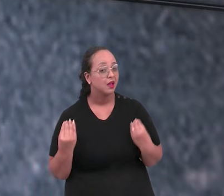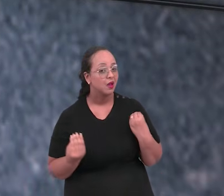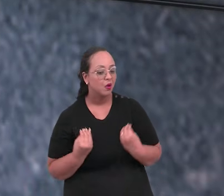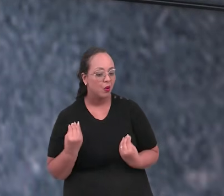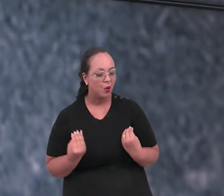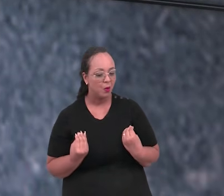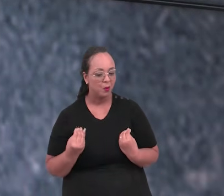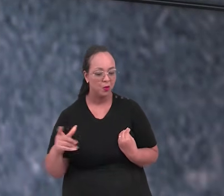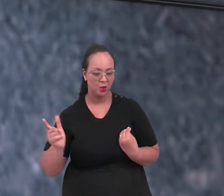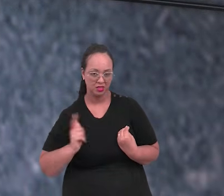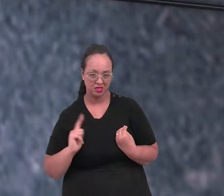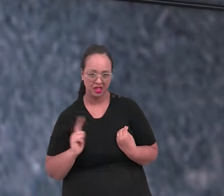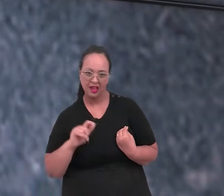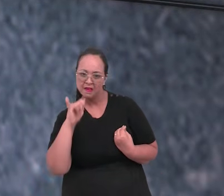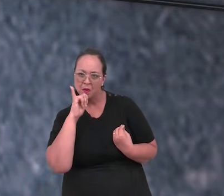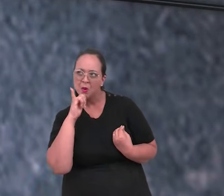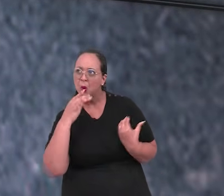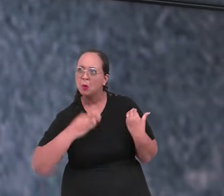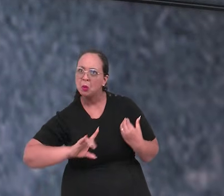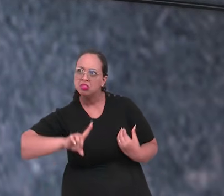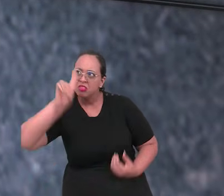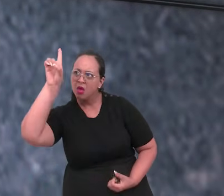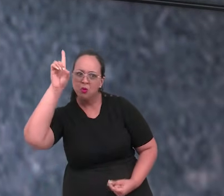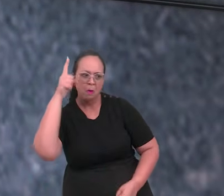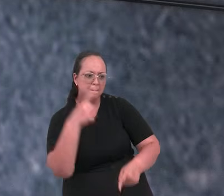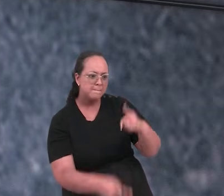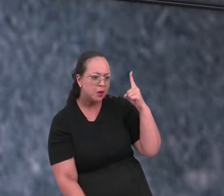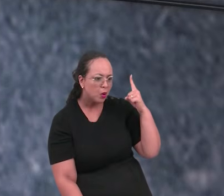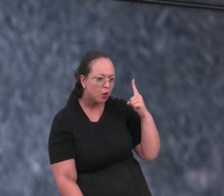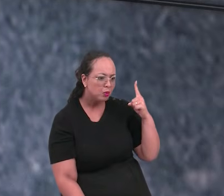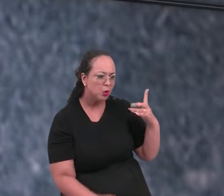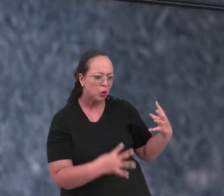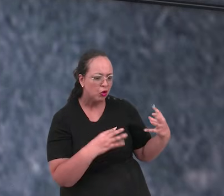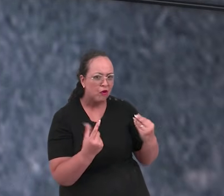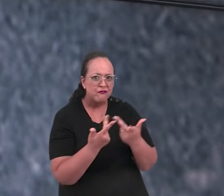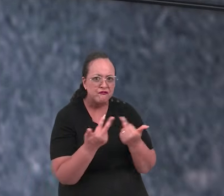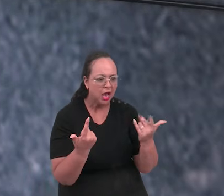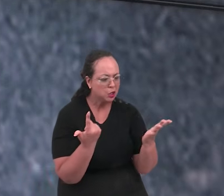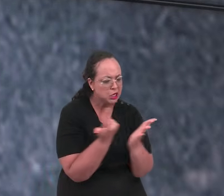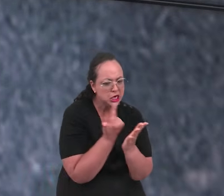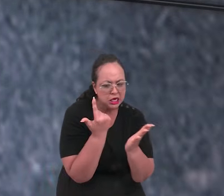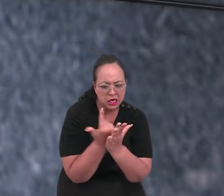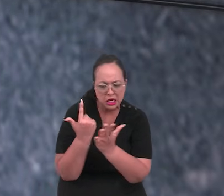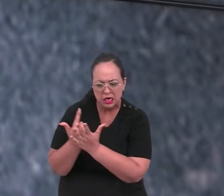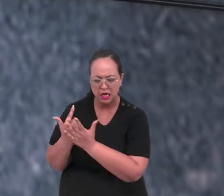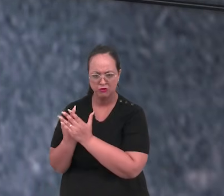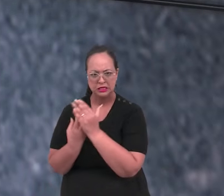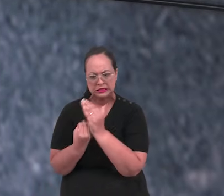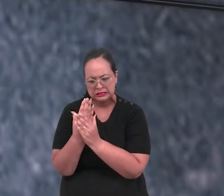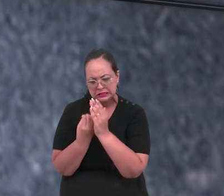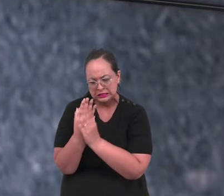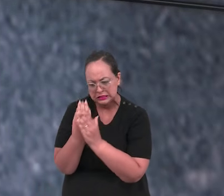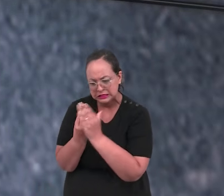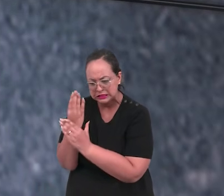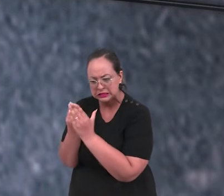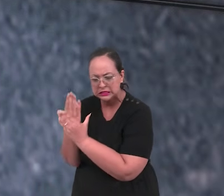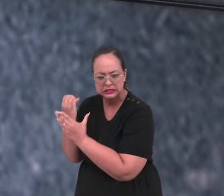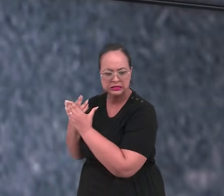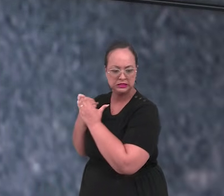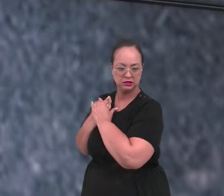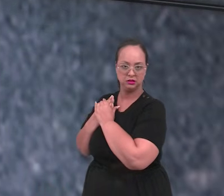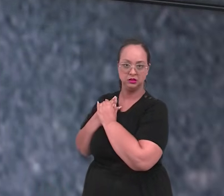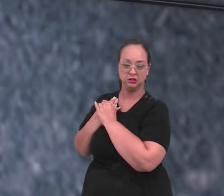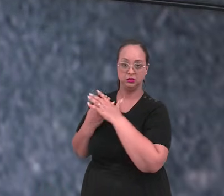de livros proibidos. A igreja, ela listou uma série de obras, pastor Luiz Eugênio, de livros que